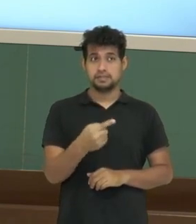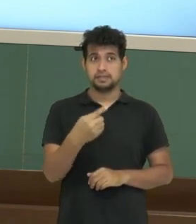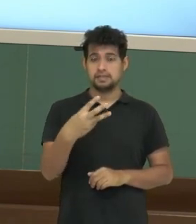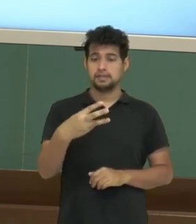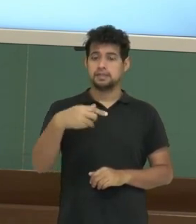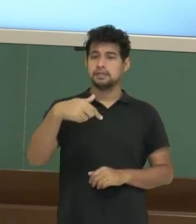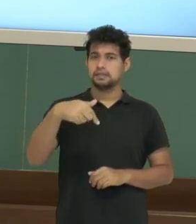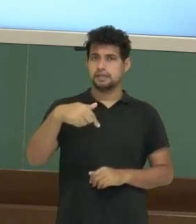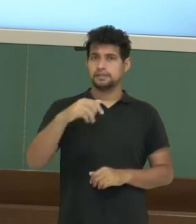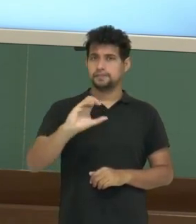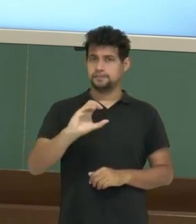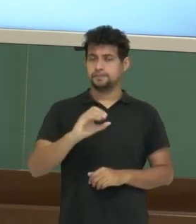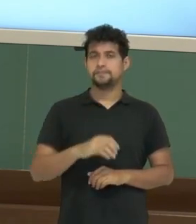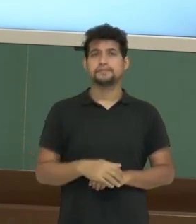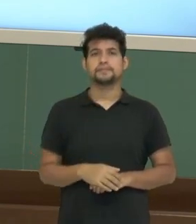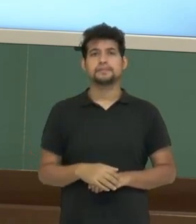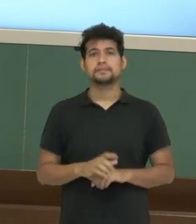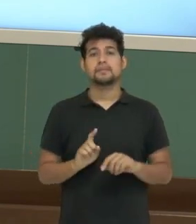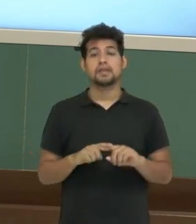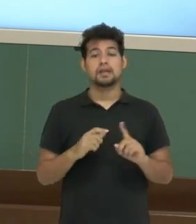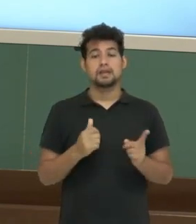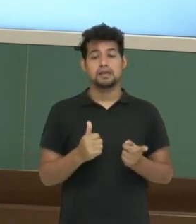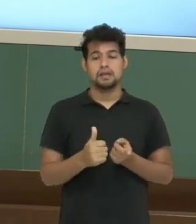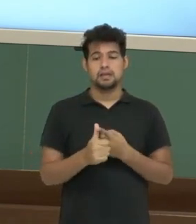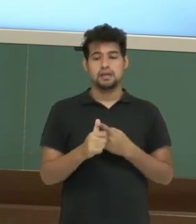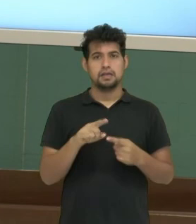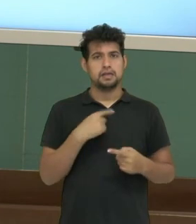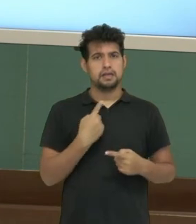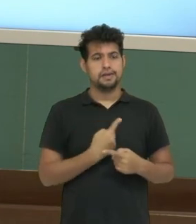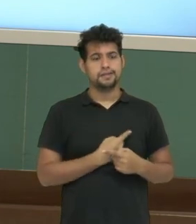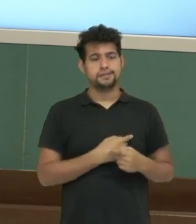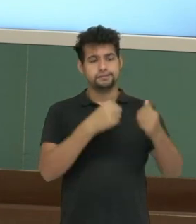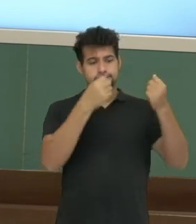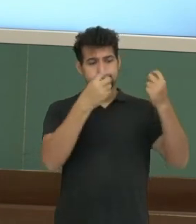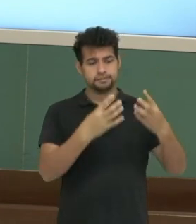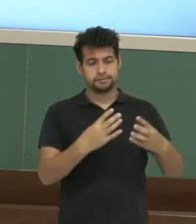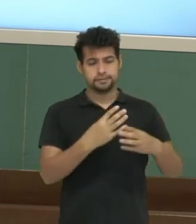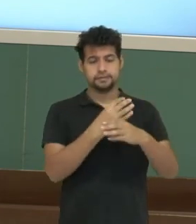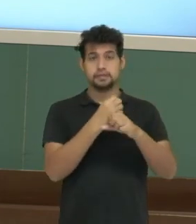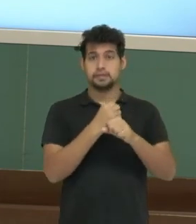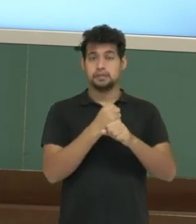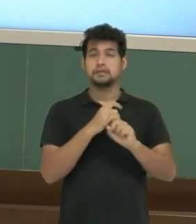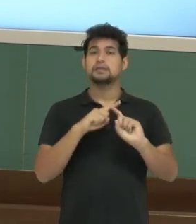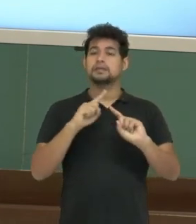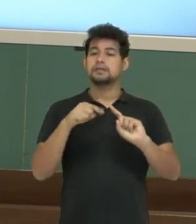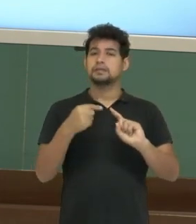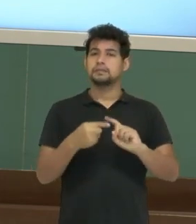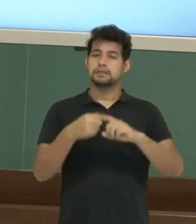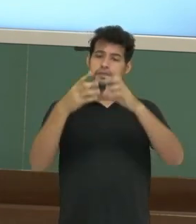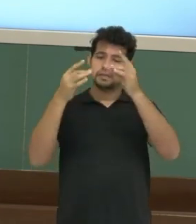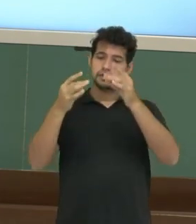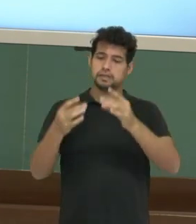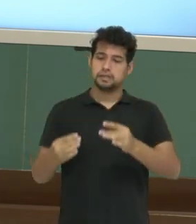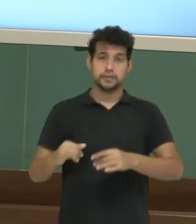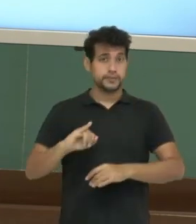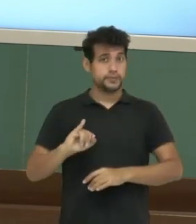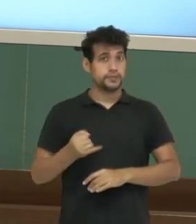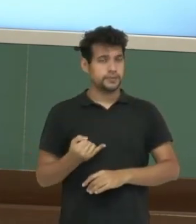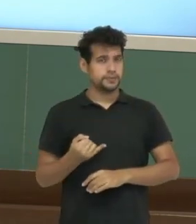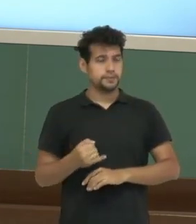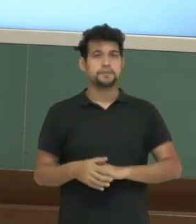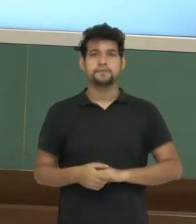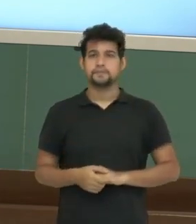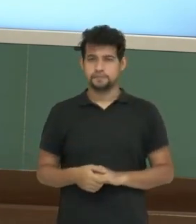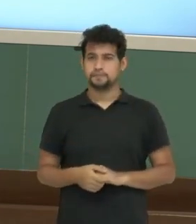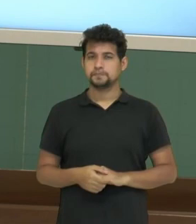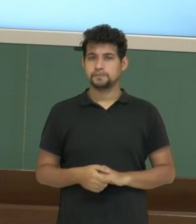796,37. Então, primeiro a gente determina o montante para depois determinar o juro, ok?